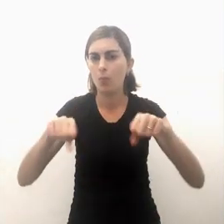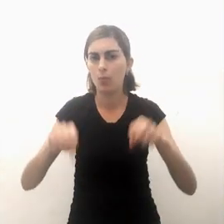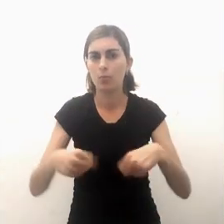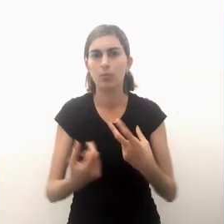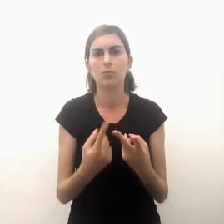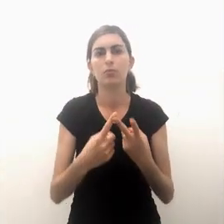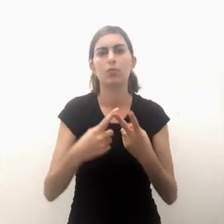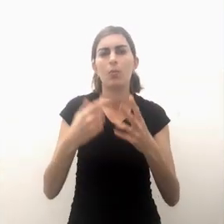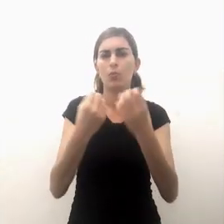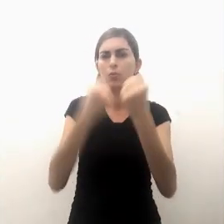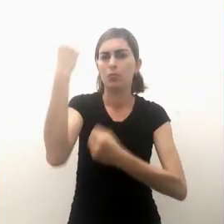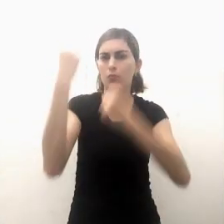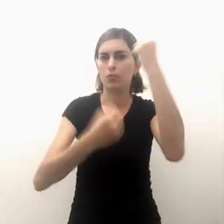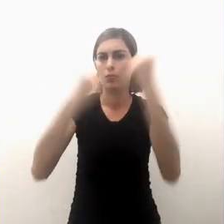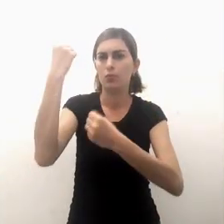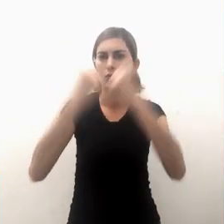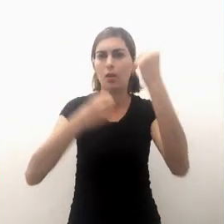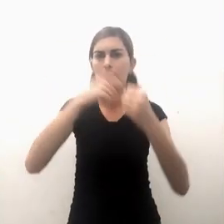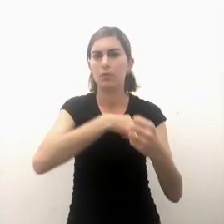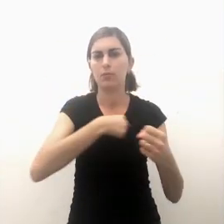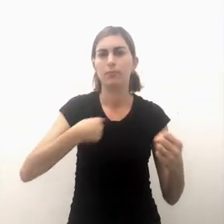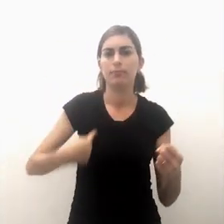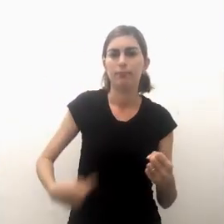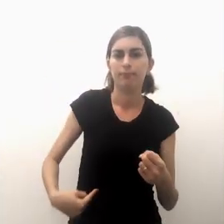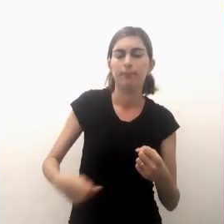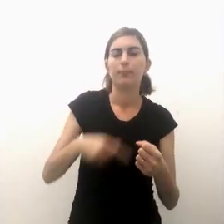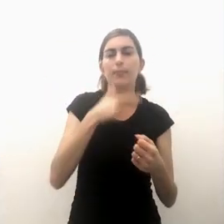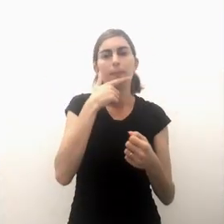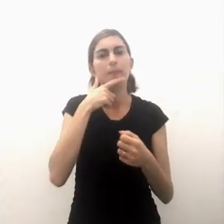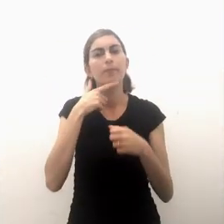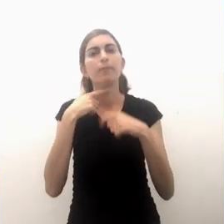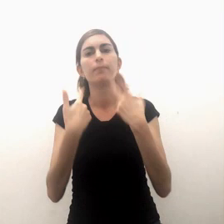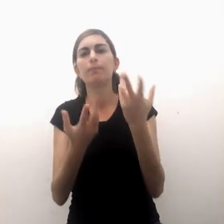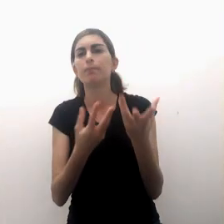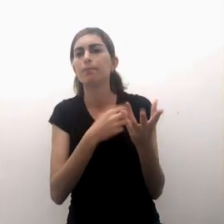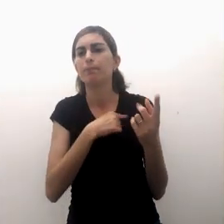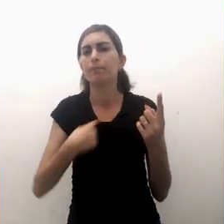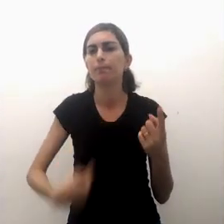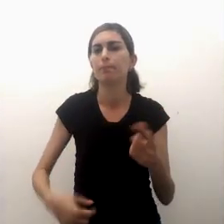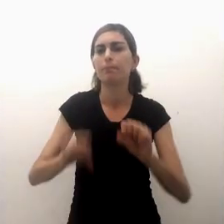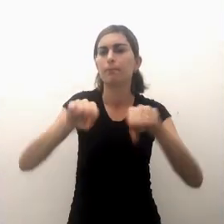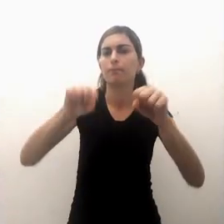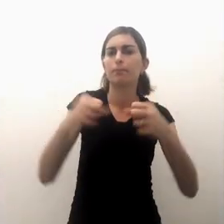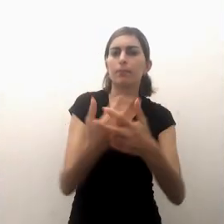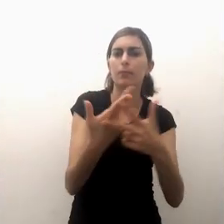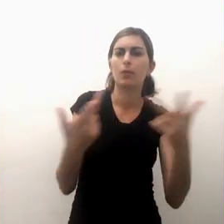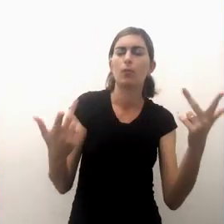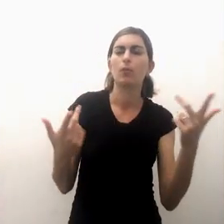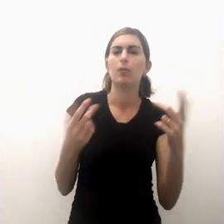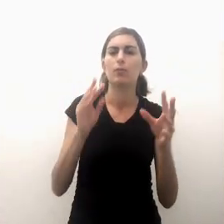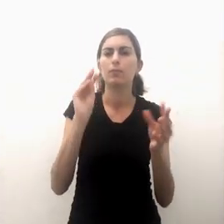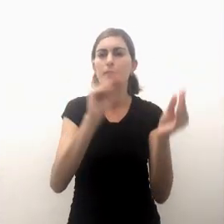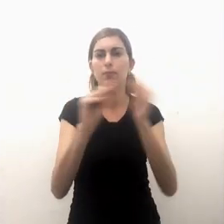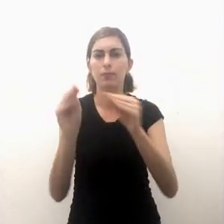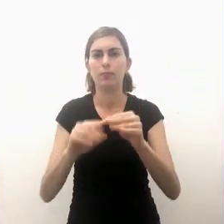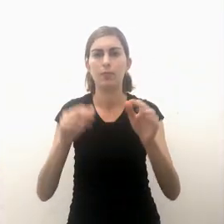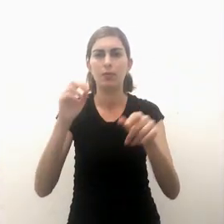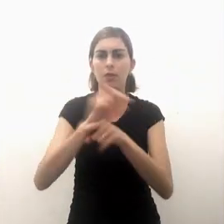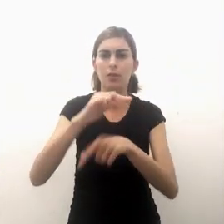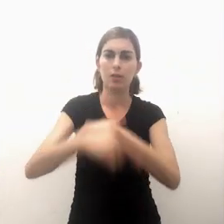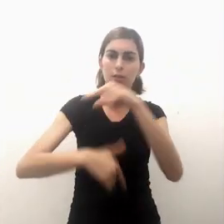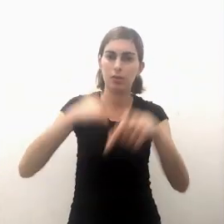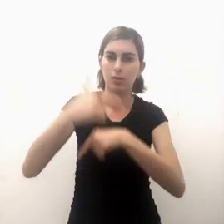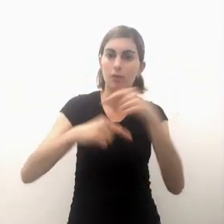automobilística, tá, gente? Muitas fábricas chinesas, né, muitas concessionárias, muitas firmas que empregam